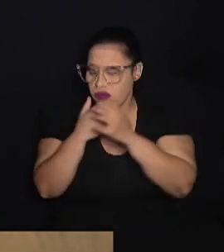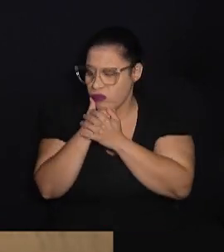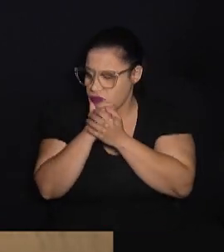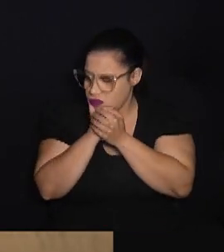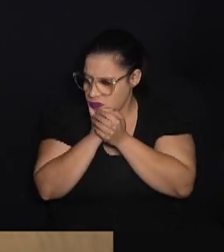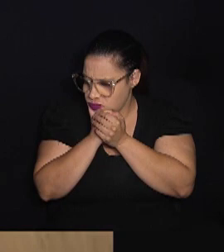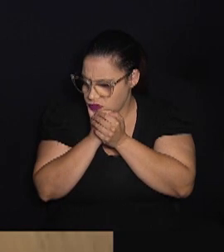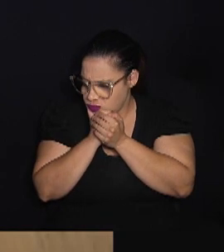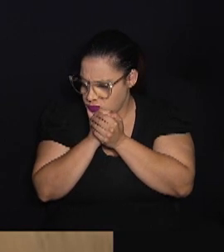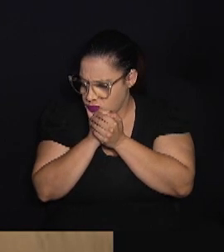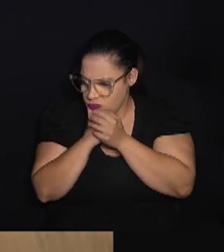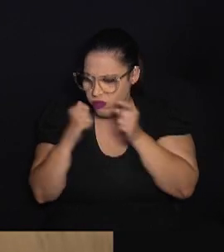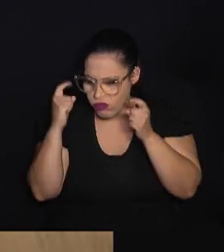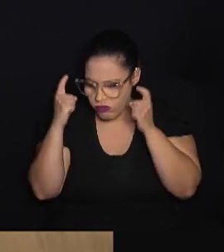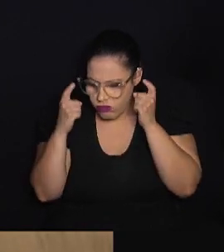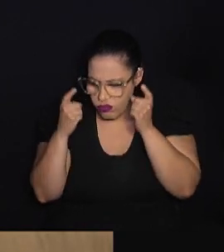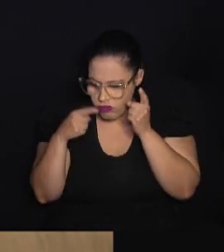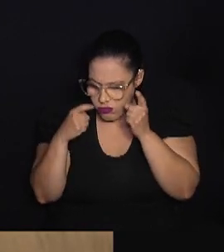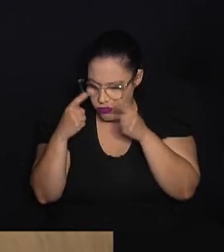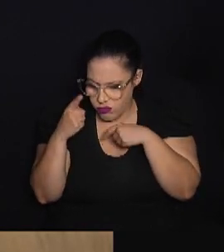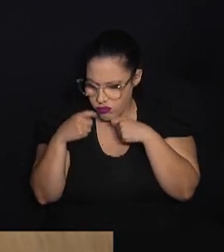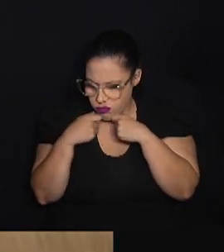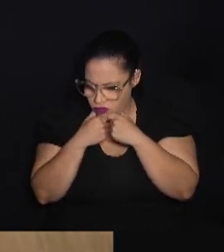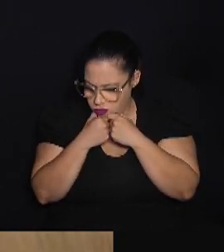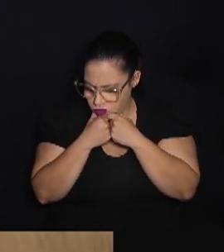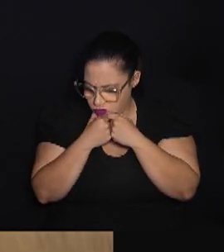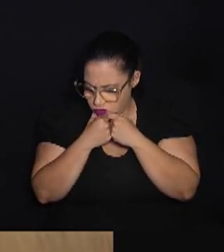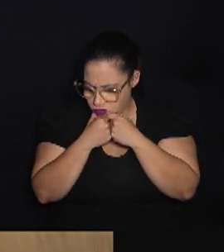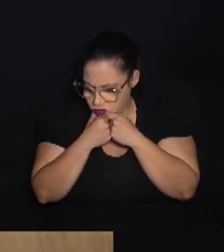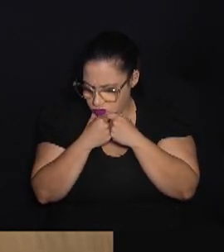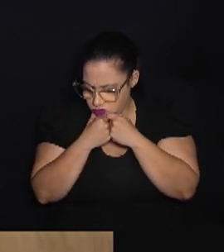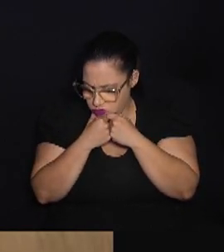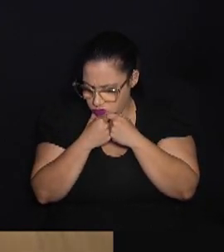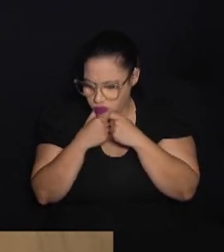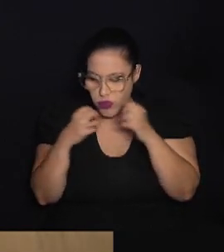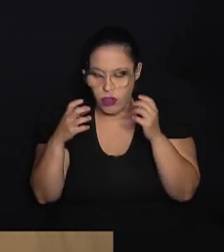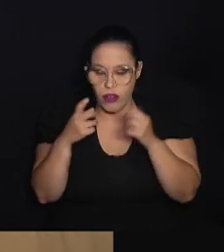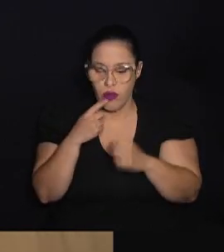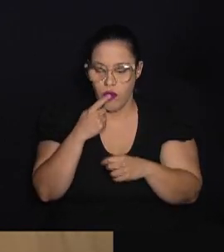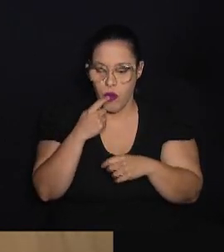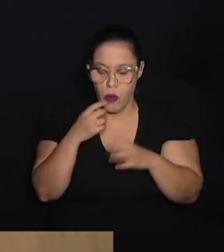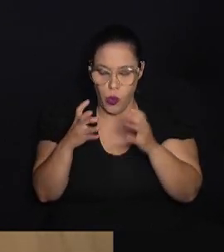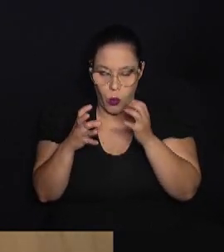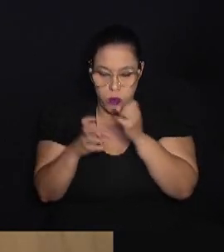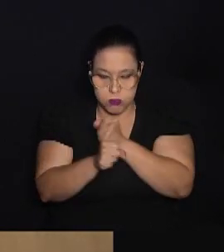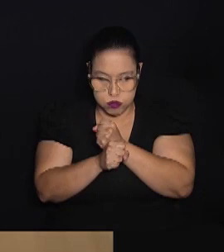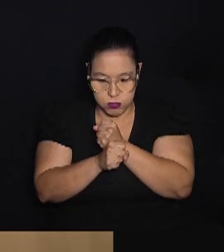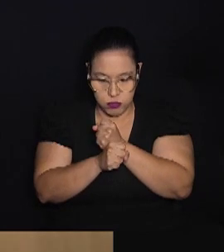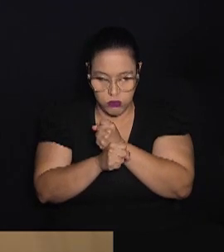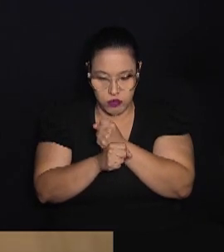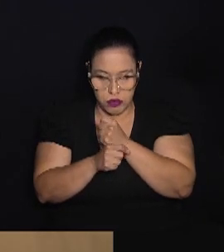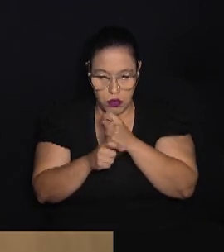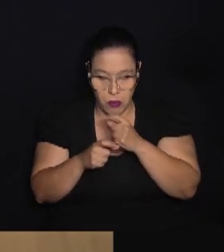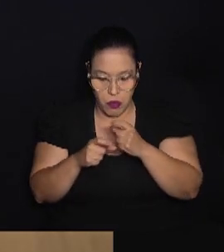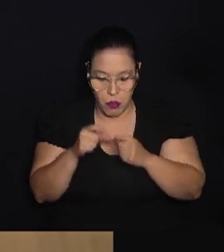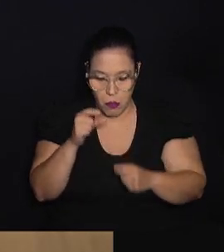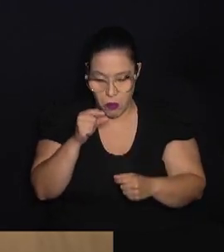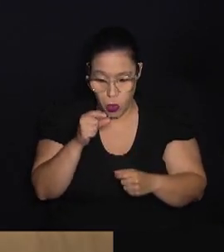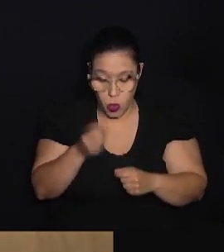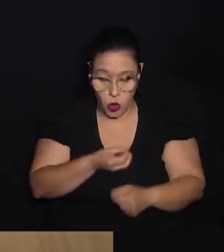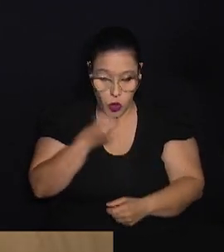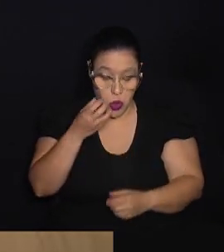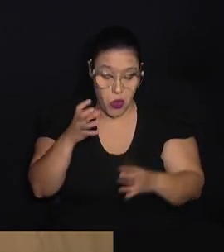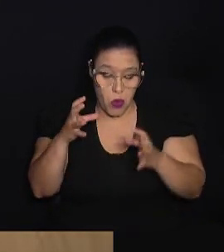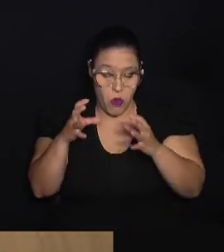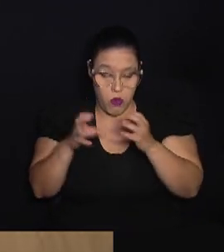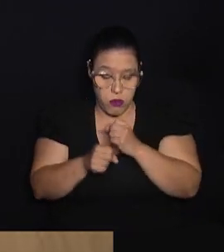né? Um sangramento mais escurecido. Então, qualquer tipo de sangramento, seja ele pouco ou muito, seja ele sangue vivo ou sangue